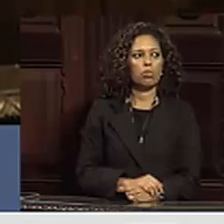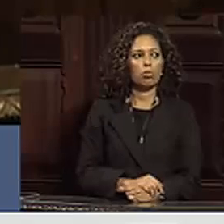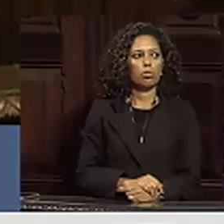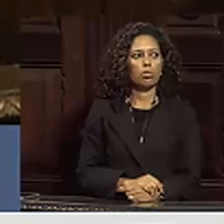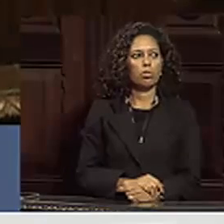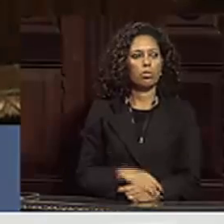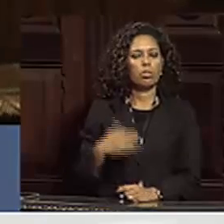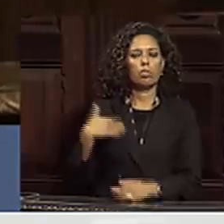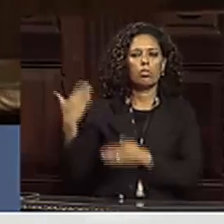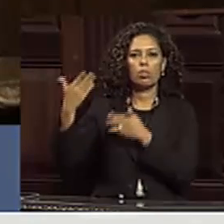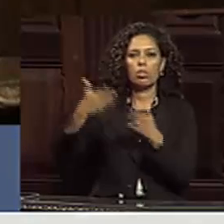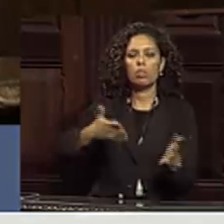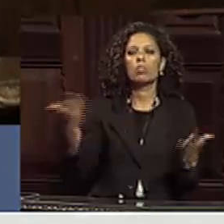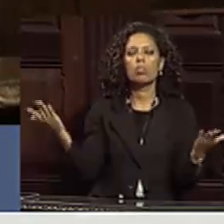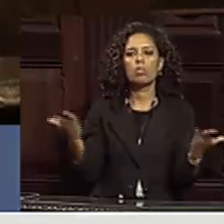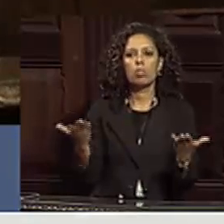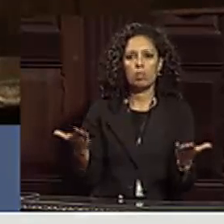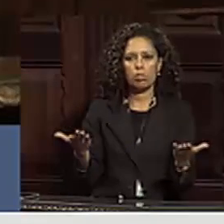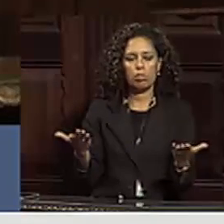venho aqui hoje